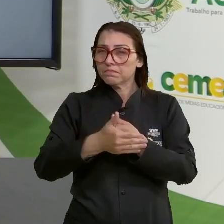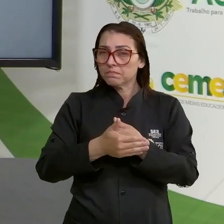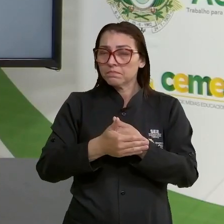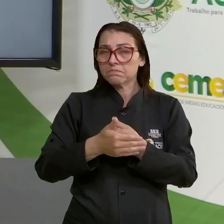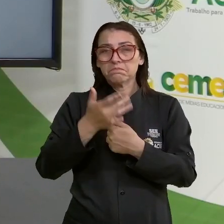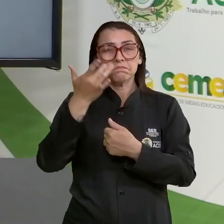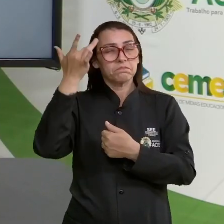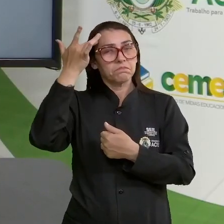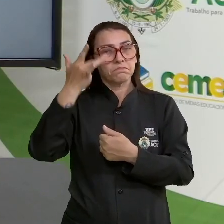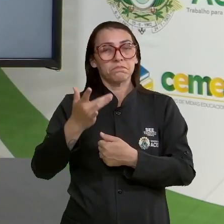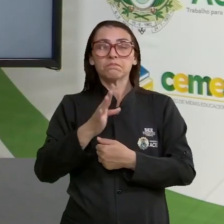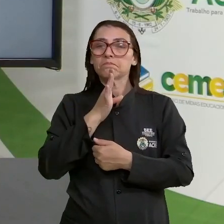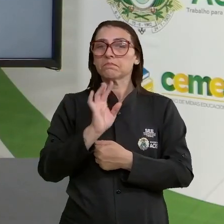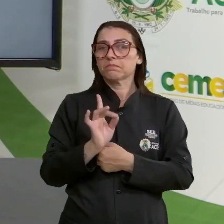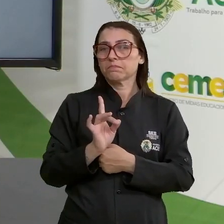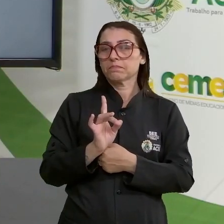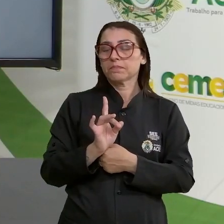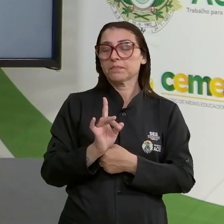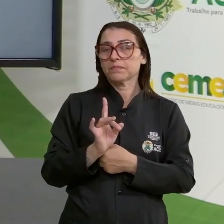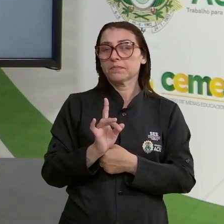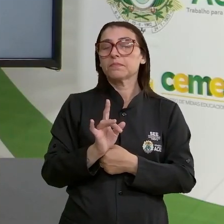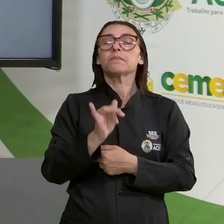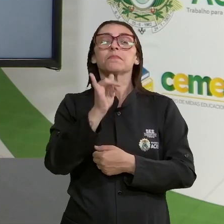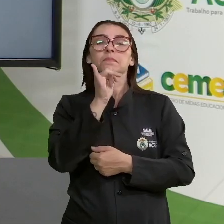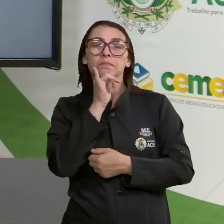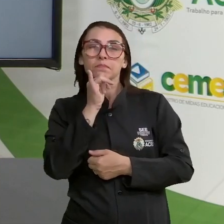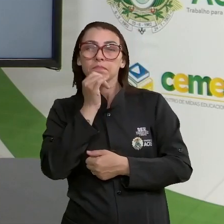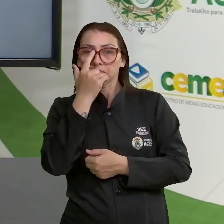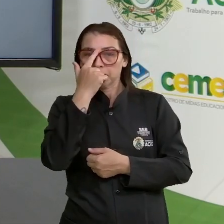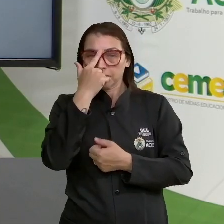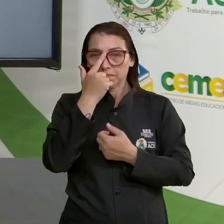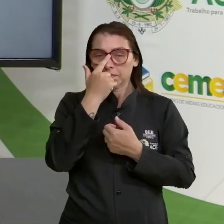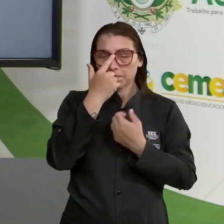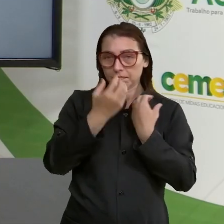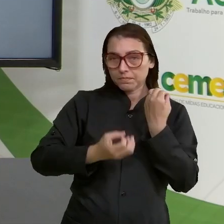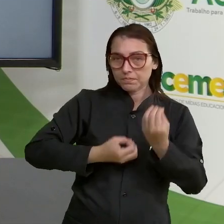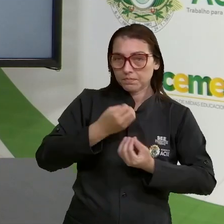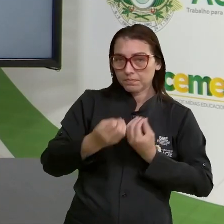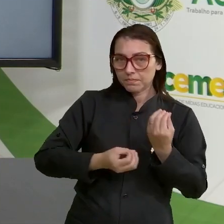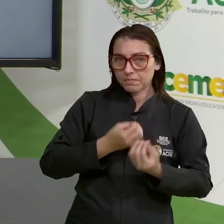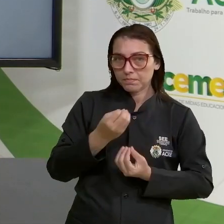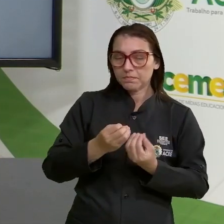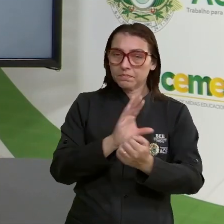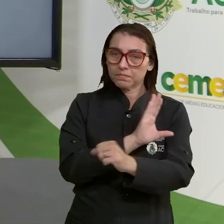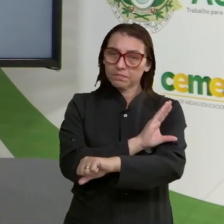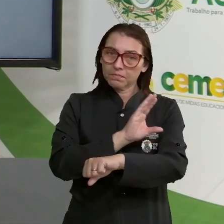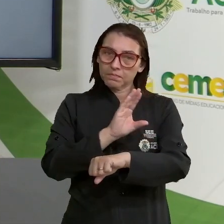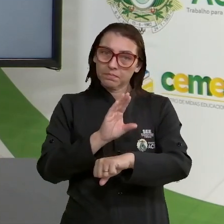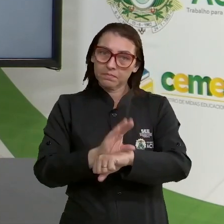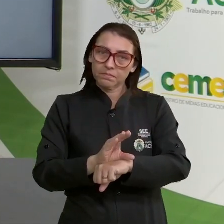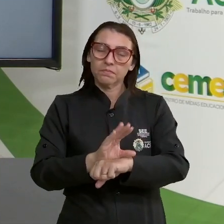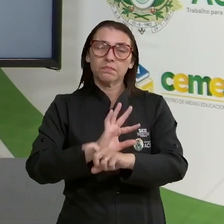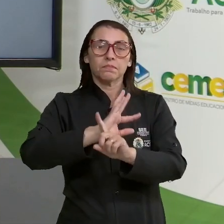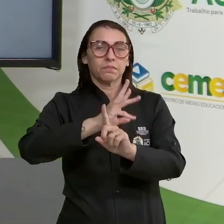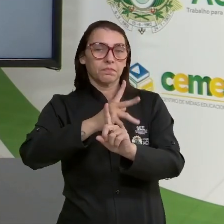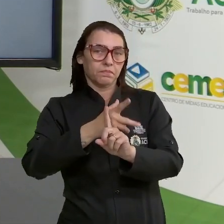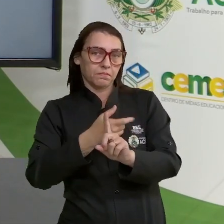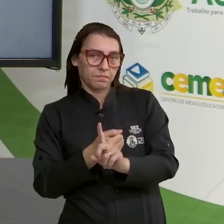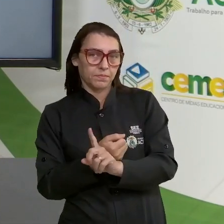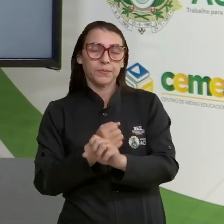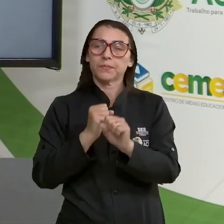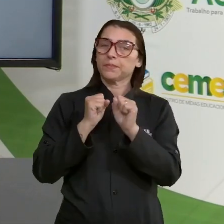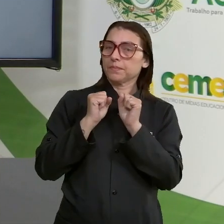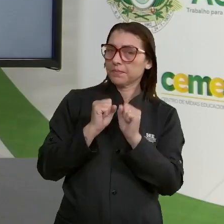tinha me dado conta. Então, é um exemplo de como a cultura, a arte, ela